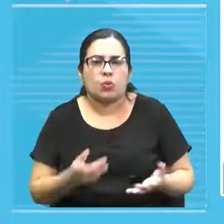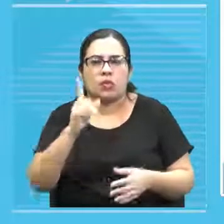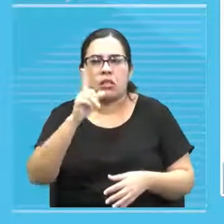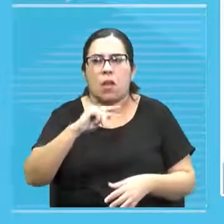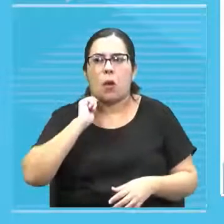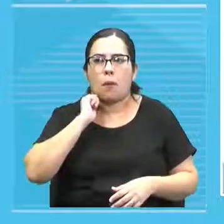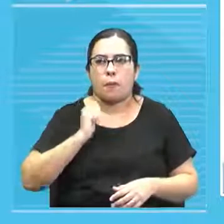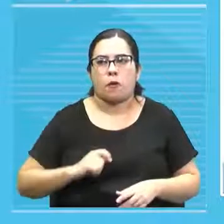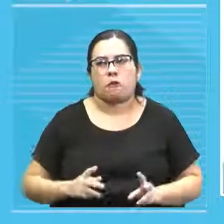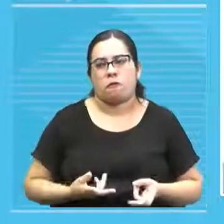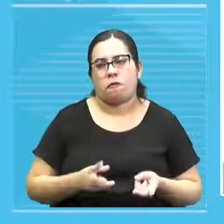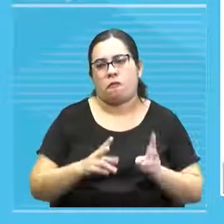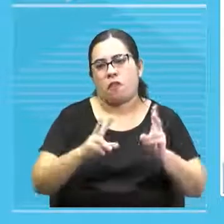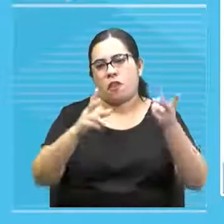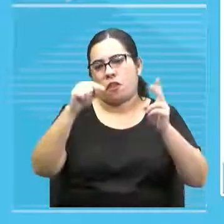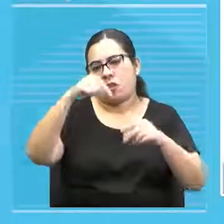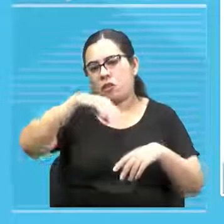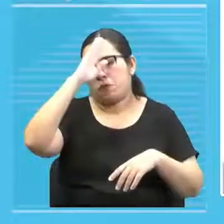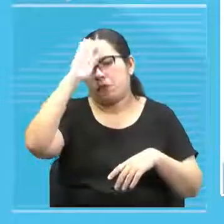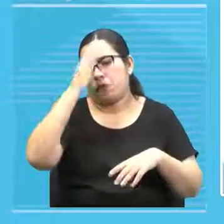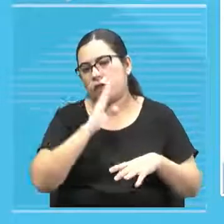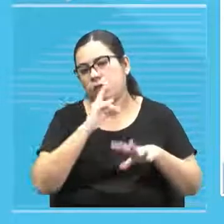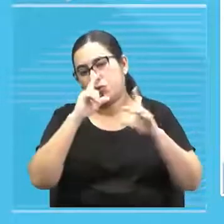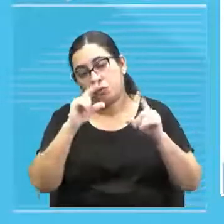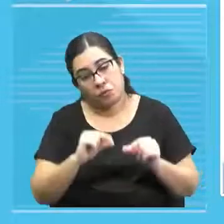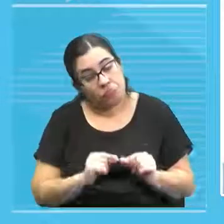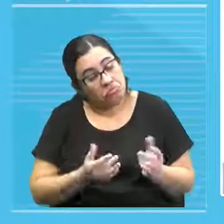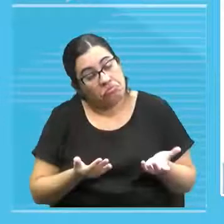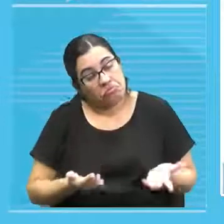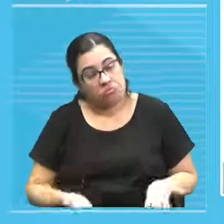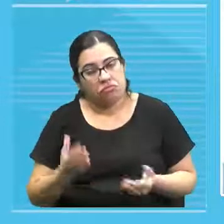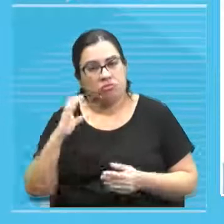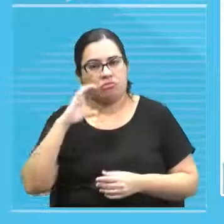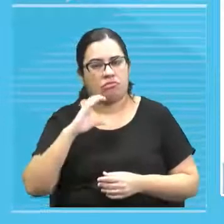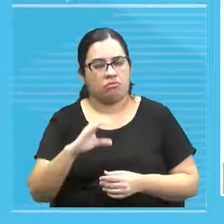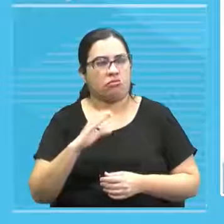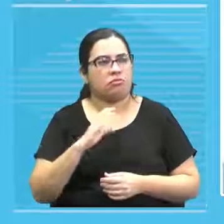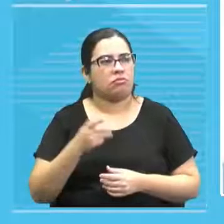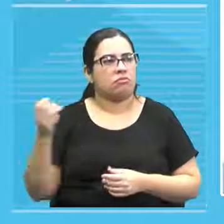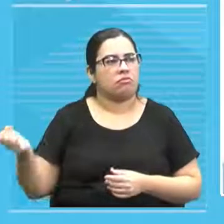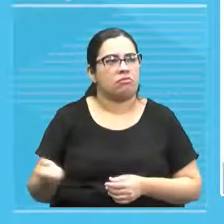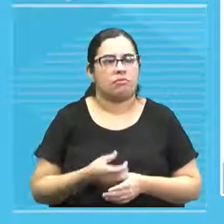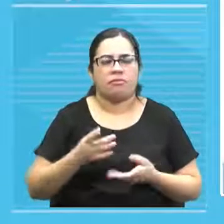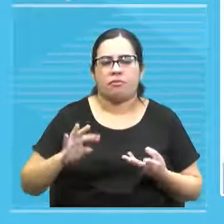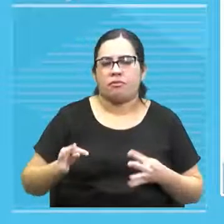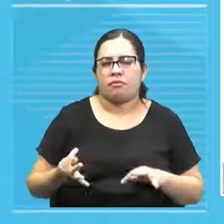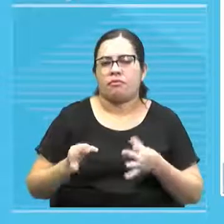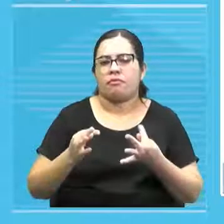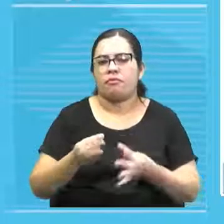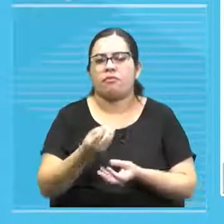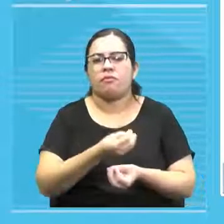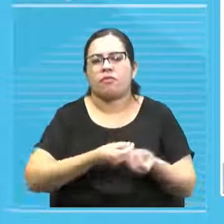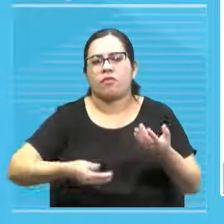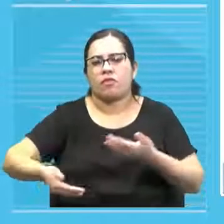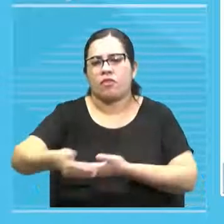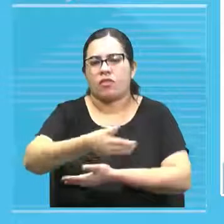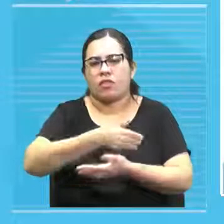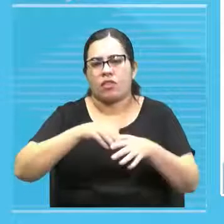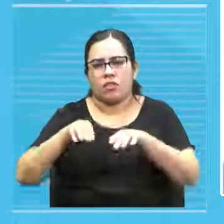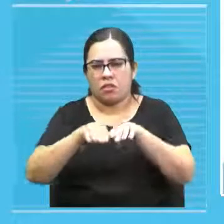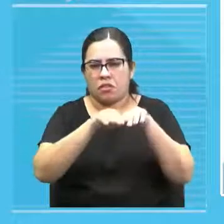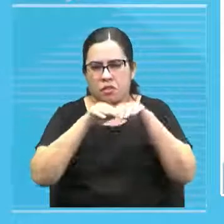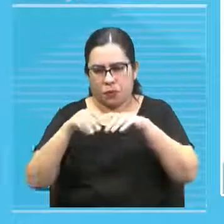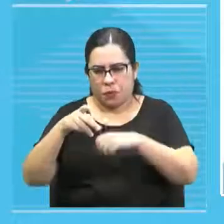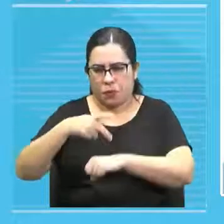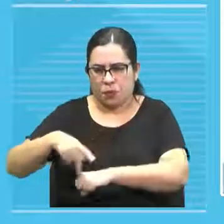de valores aqui no Brasil por exemplo a letras e as novas tecnologias se difundem com Equidade no espaço